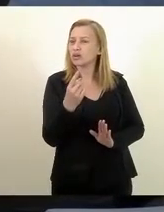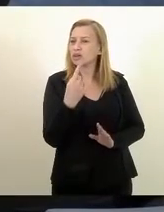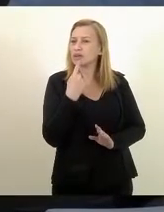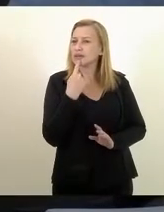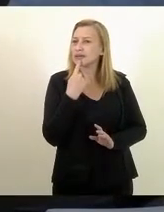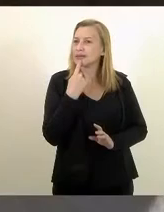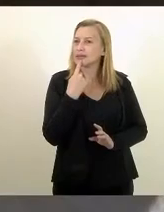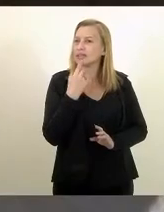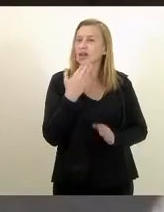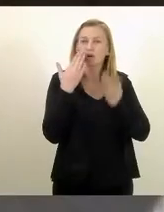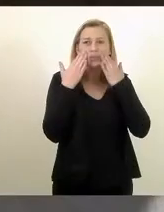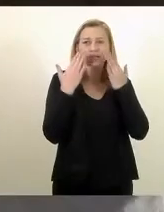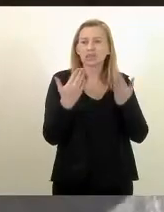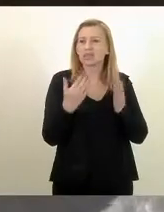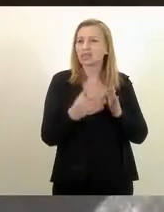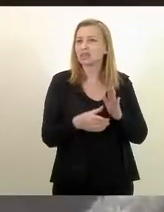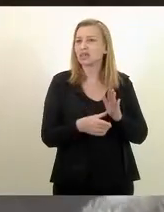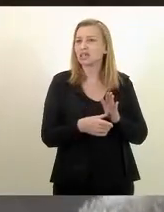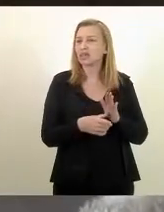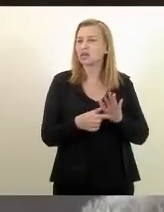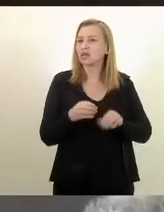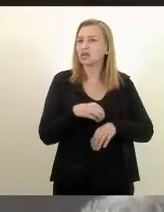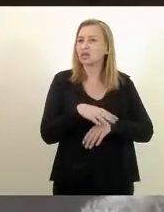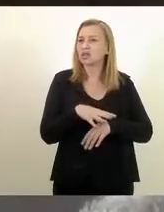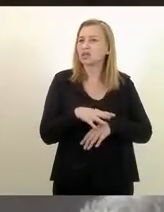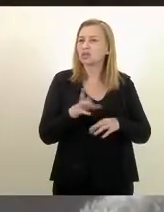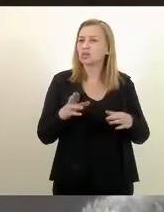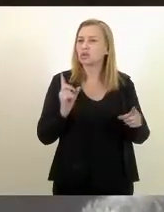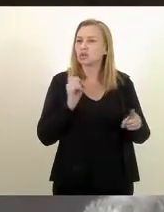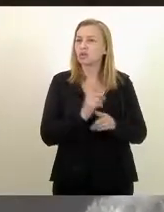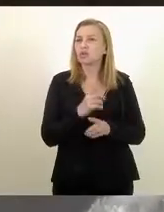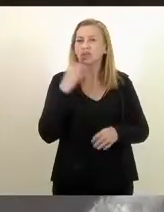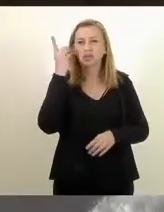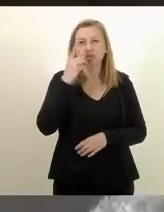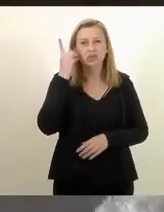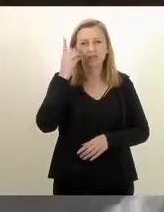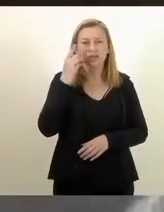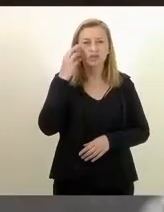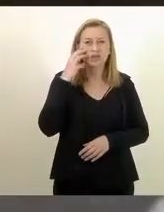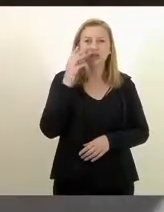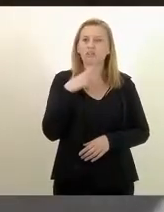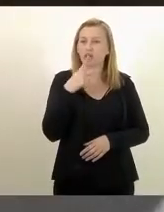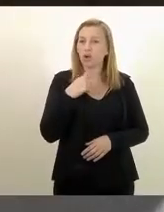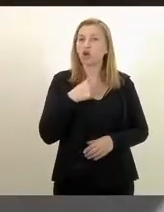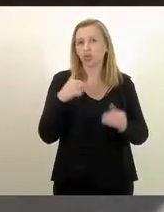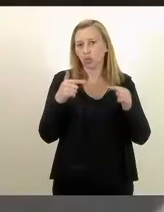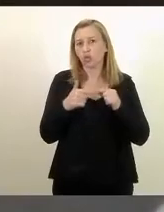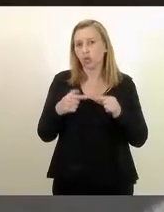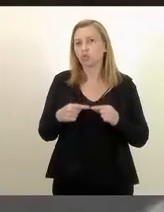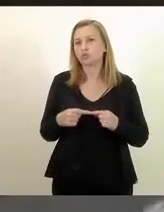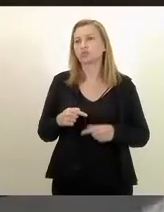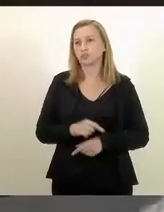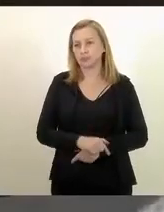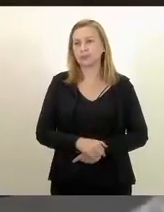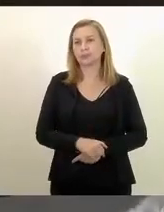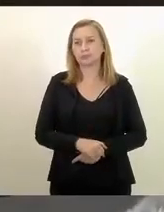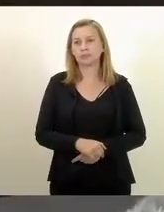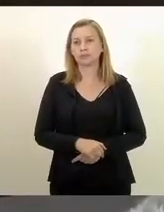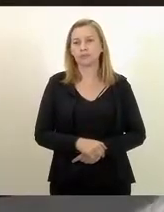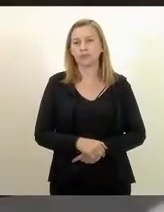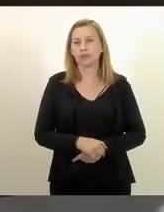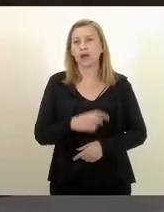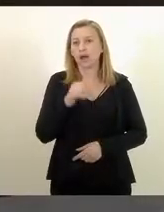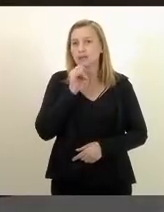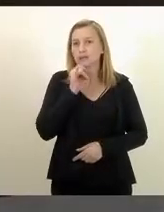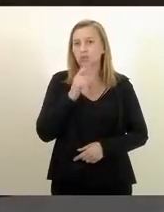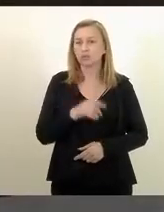eu apresentei um destaque sobre um ponto que o deputado Valdeck acabou de abordar e eu concordo quando estabelece por